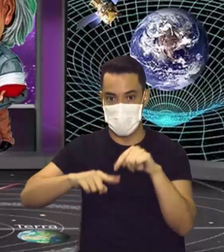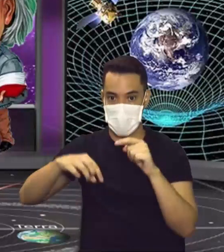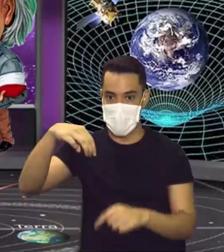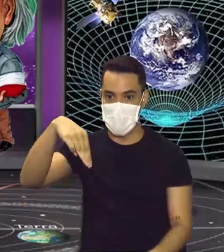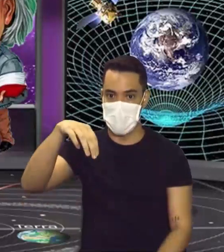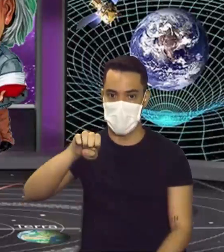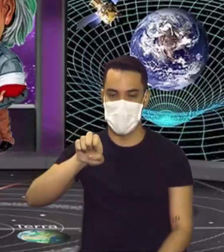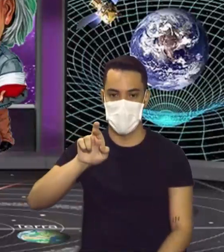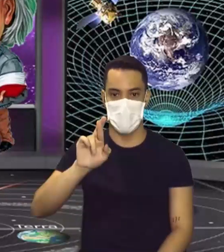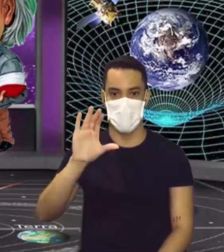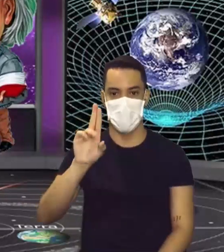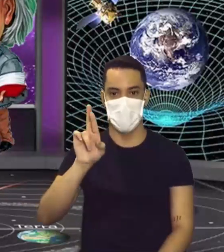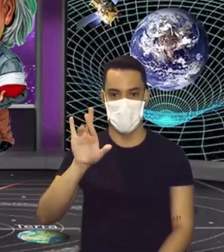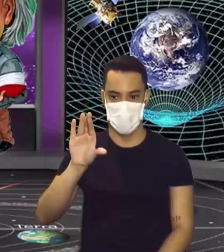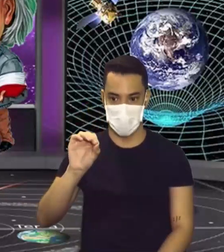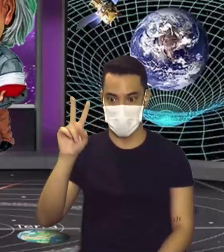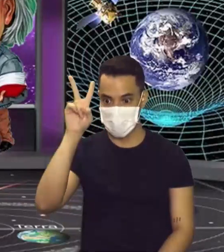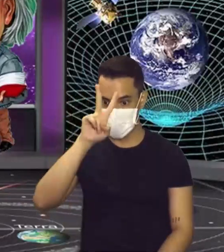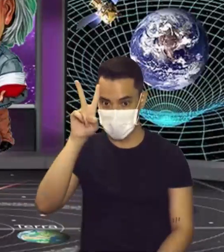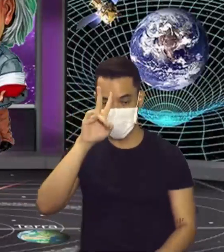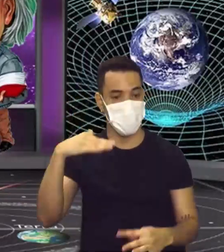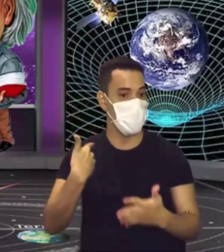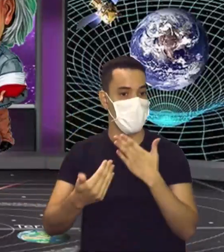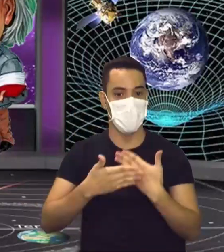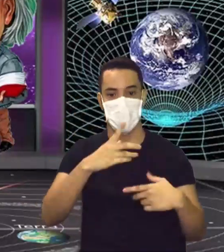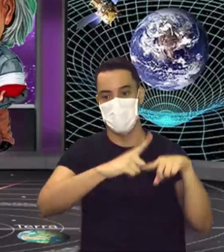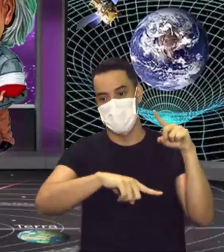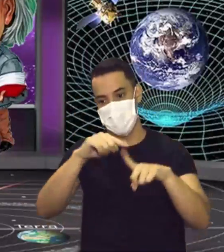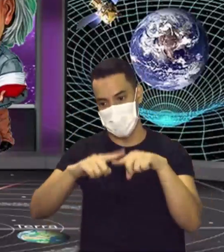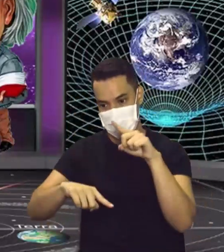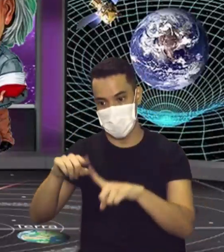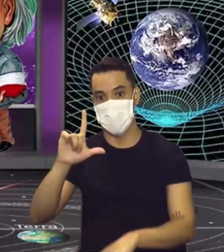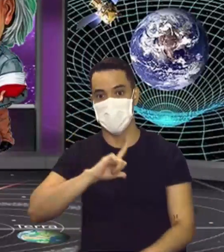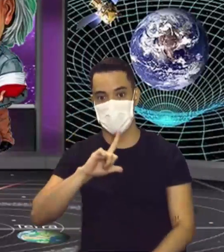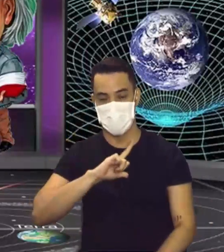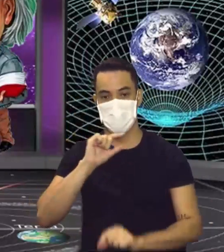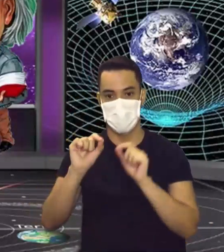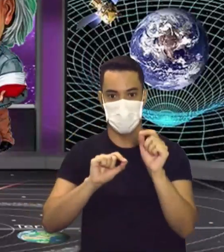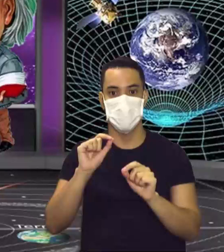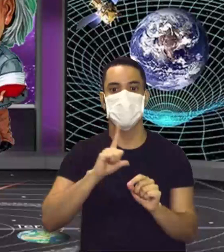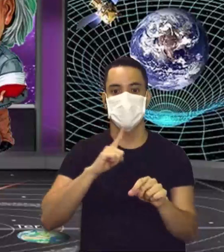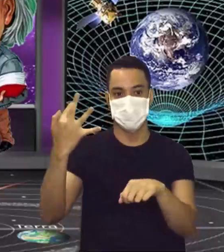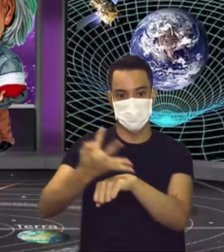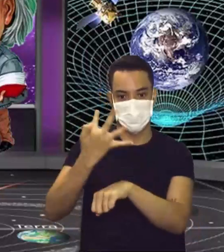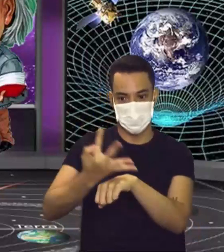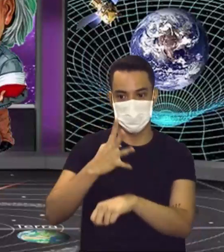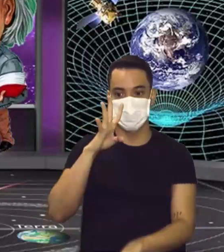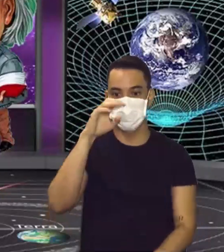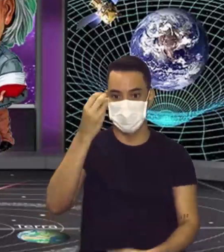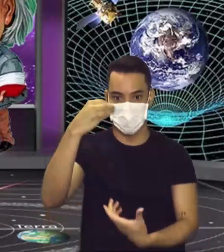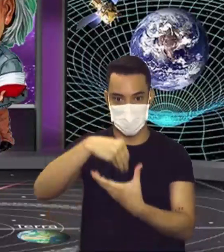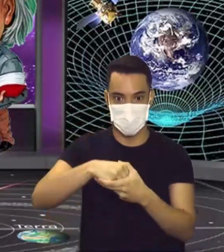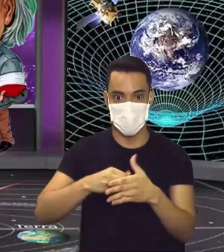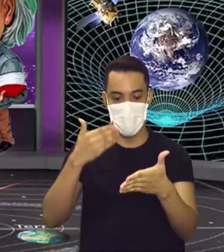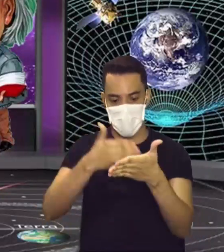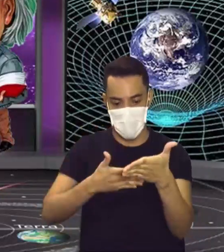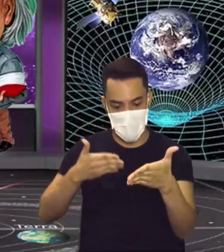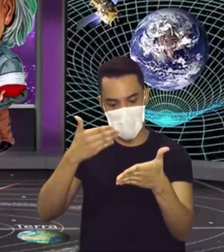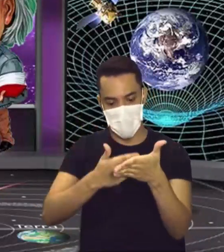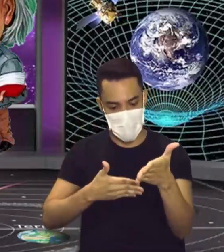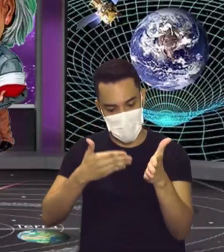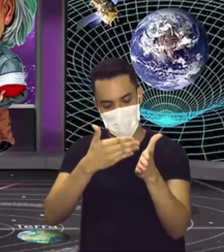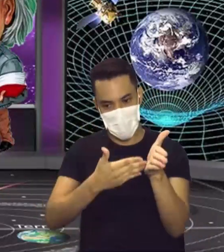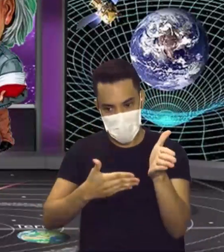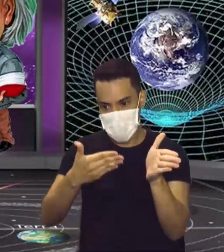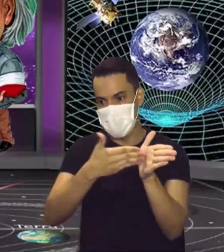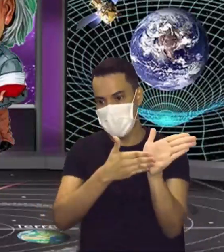pegou o mercúrio, lembrando que todo material ele tem uma certa resistência à passagem, né? Ele tem uma certa